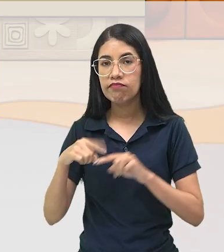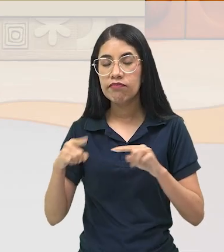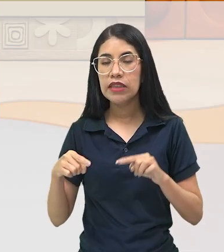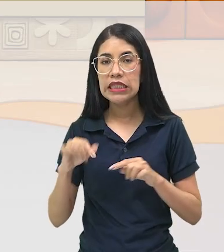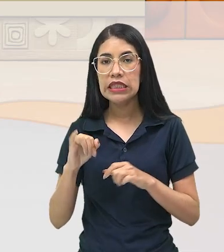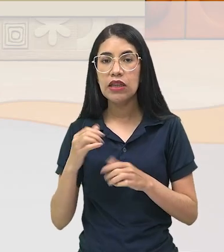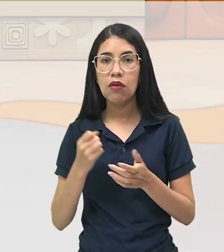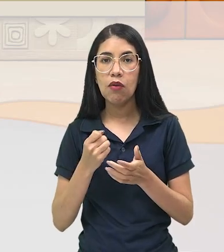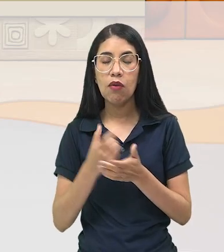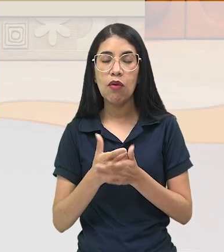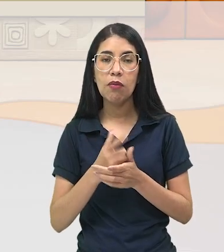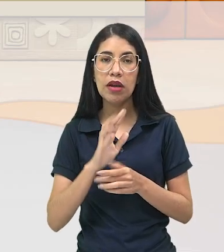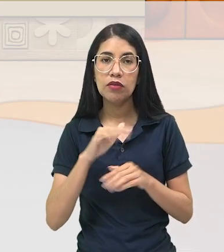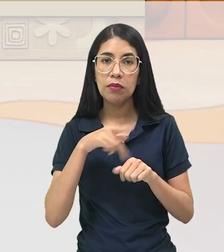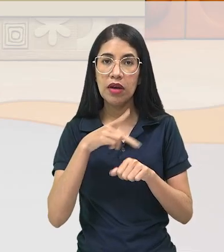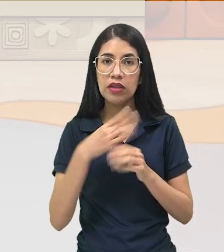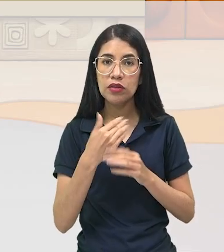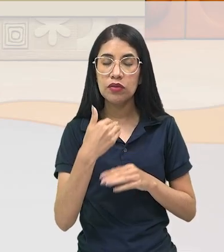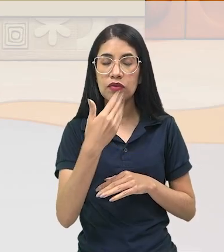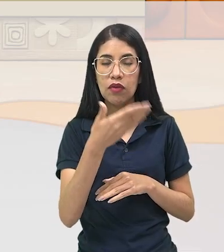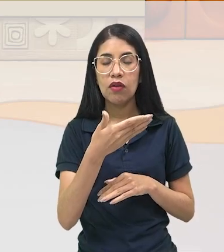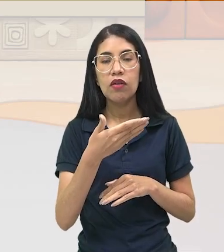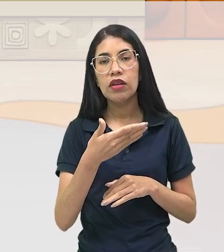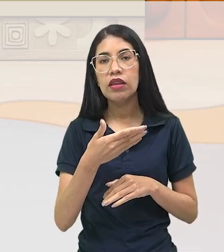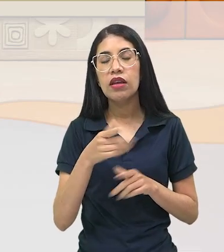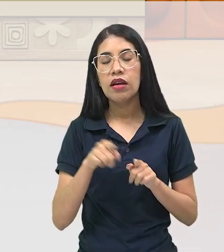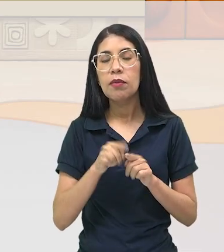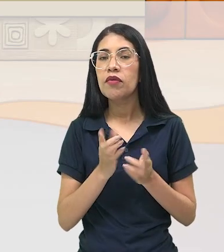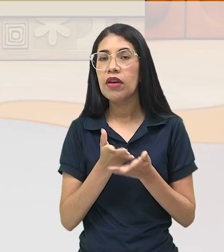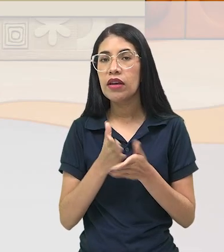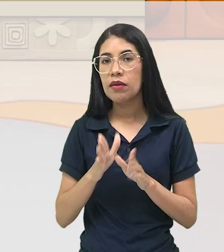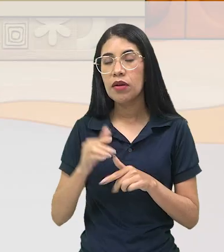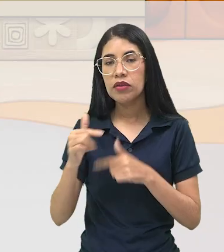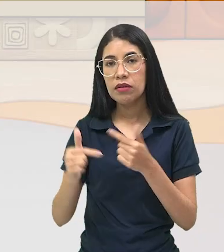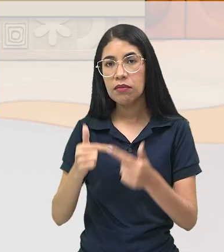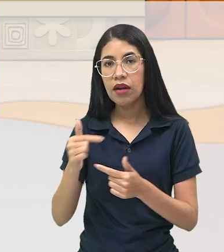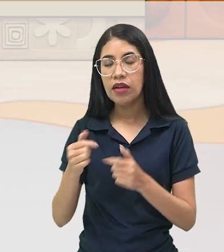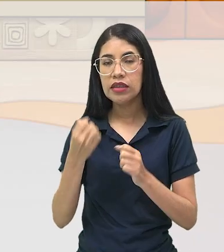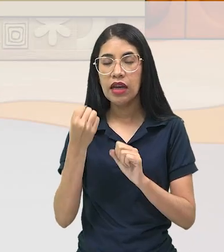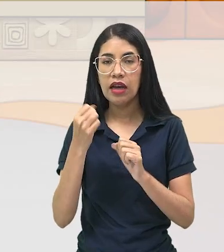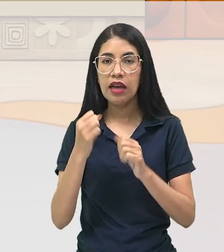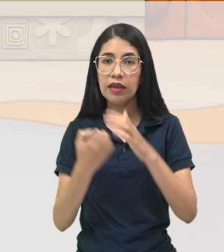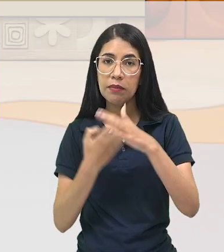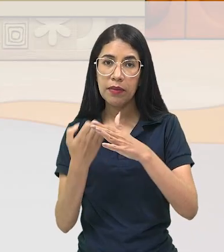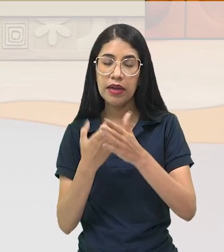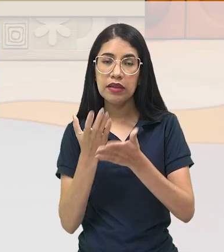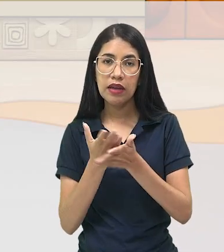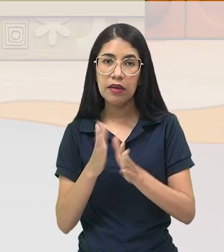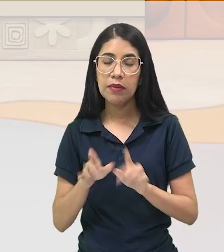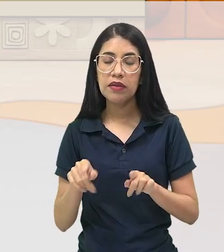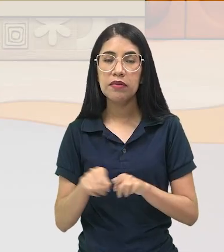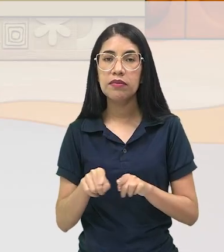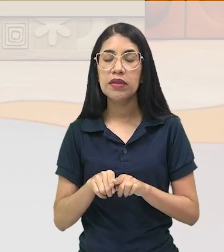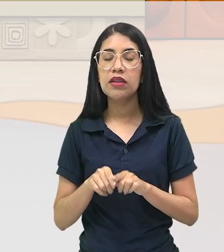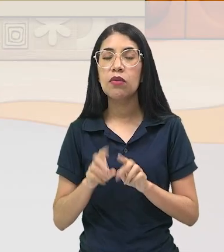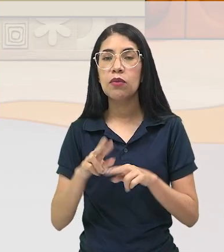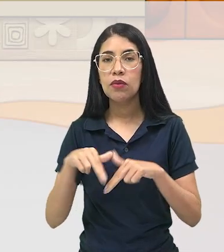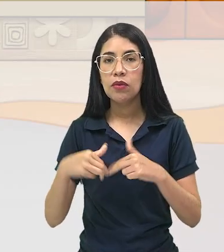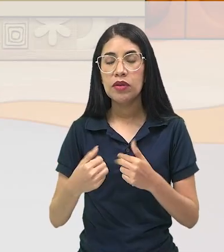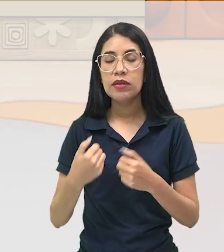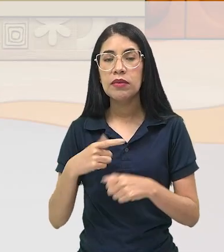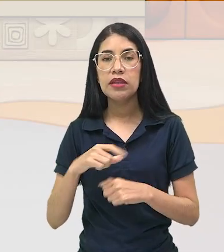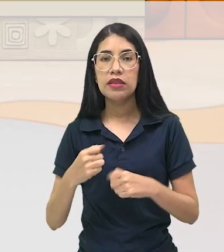compra de fora, a fábrica de celular vai fechar, os postos de trabalho vão deixar de existir, né? Então, o que o governo faz? Ele taxa esses